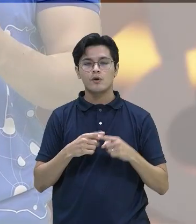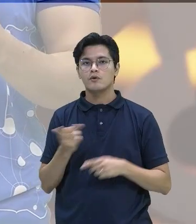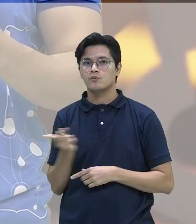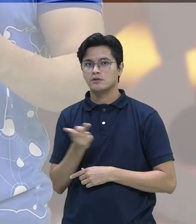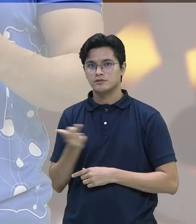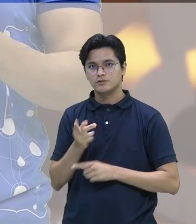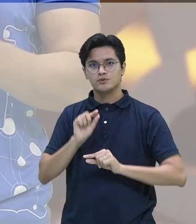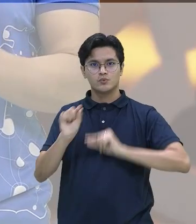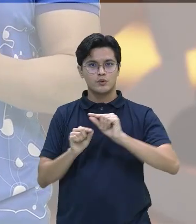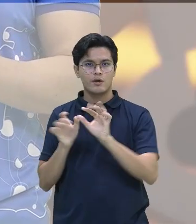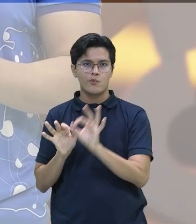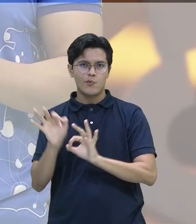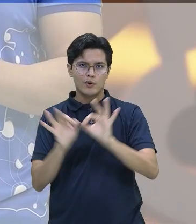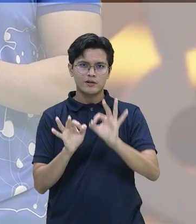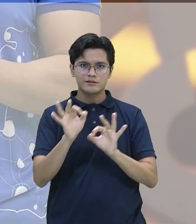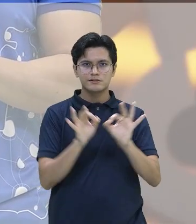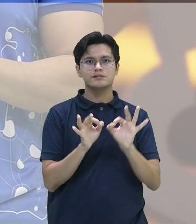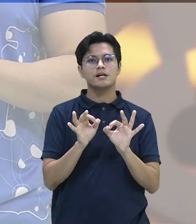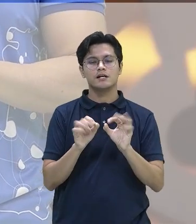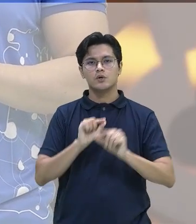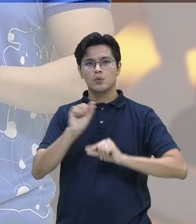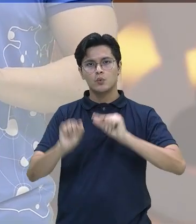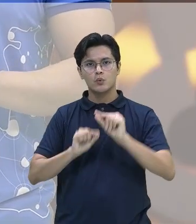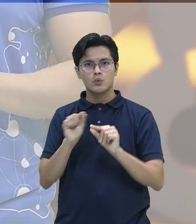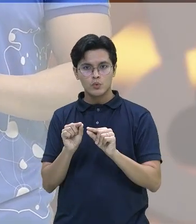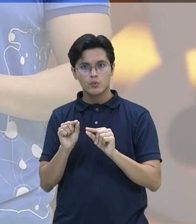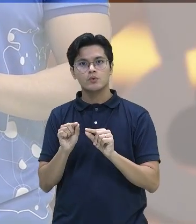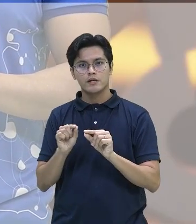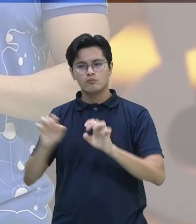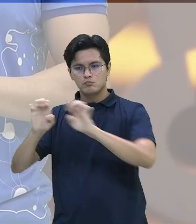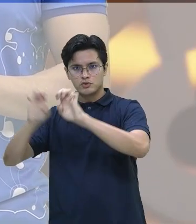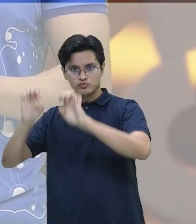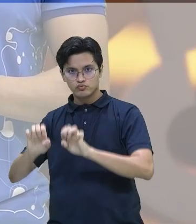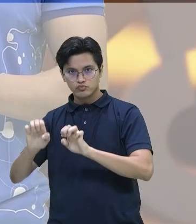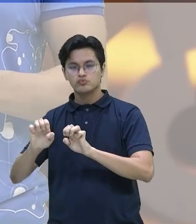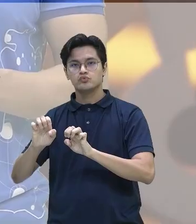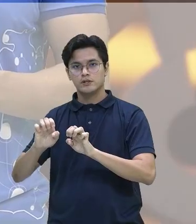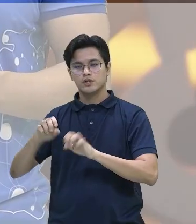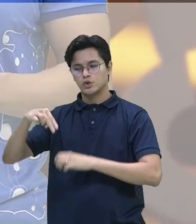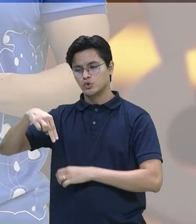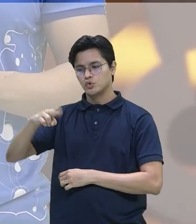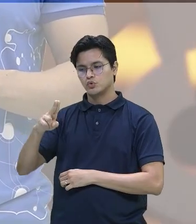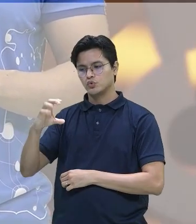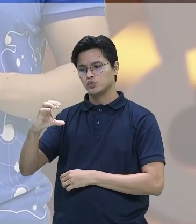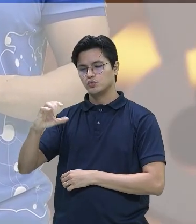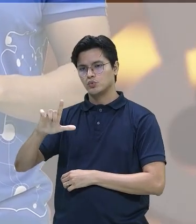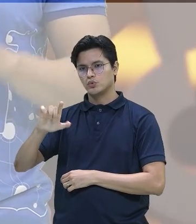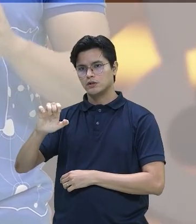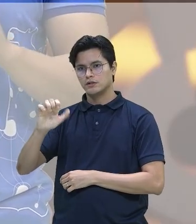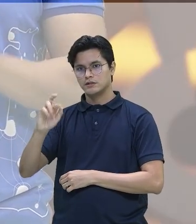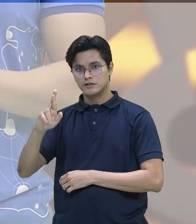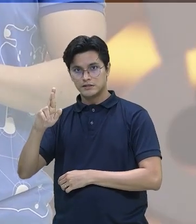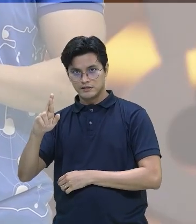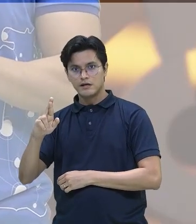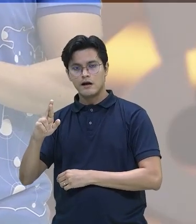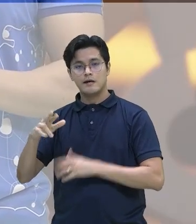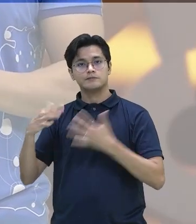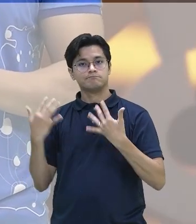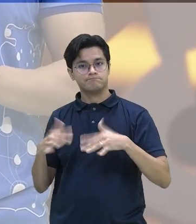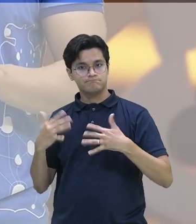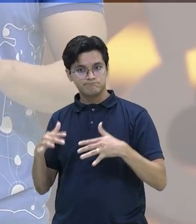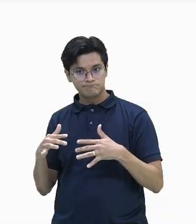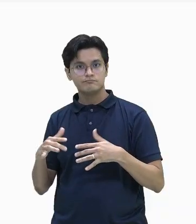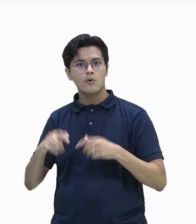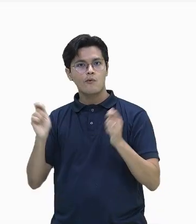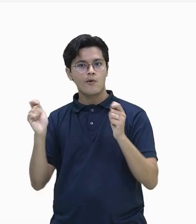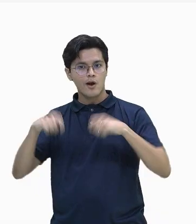muito grande, capaz de mandar o mundo para o espaço algumas vezes, e a gente vai ver que a gente ficou muito perto disso mais para frente.